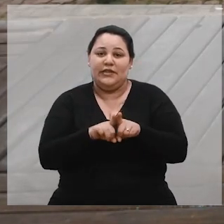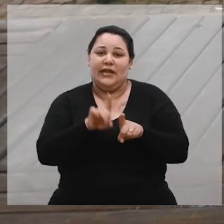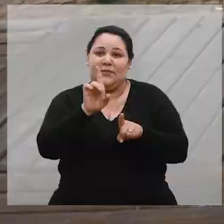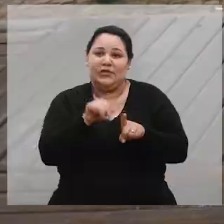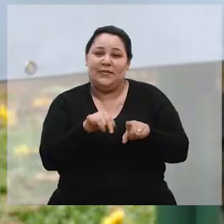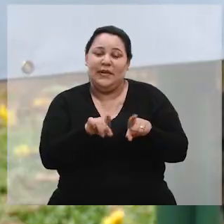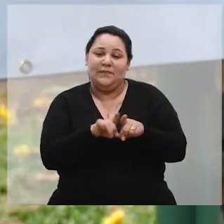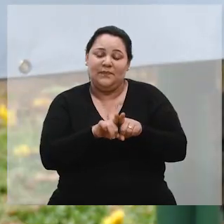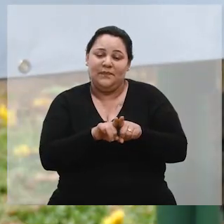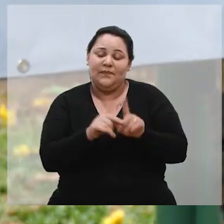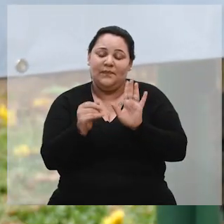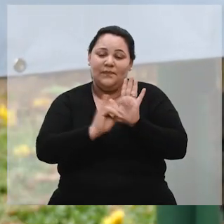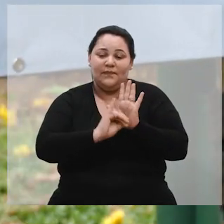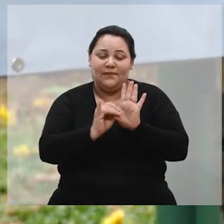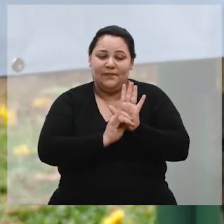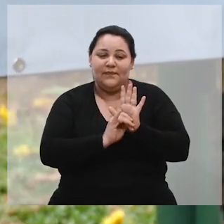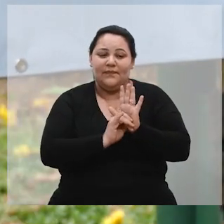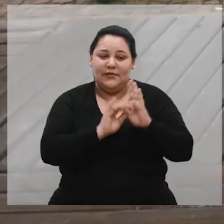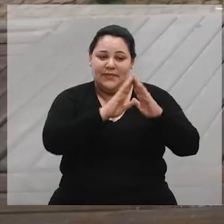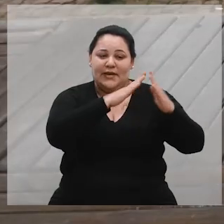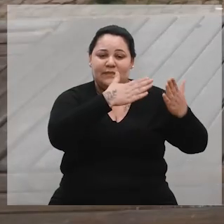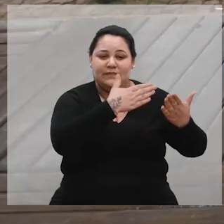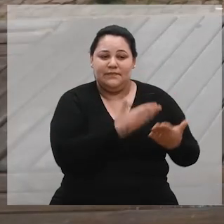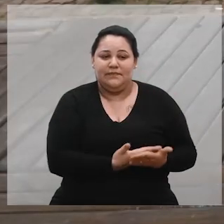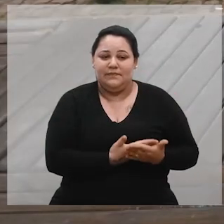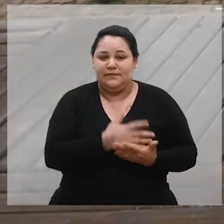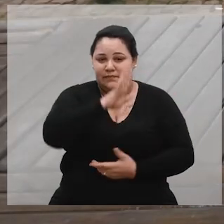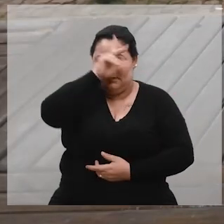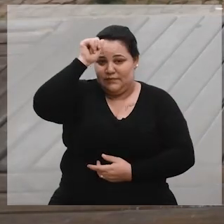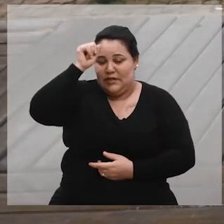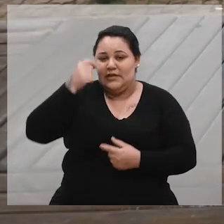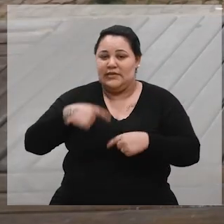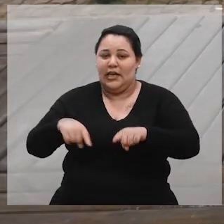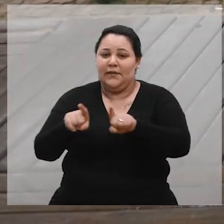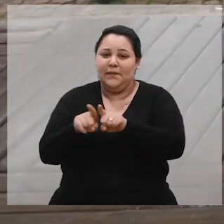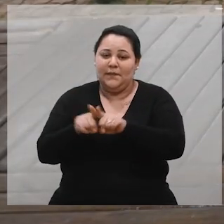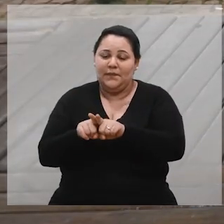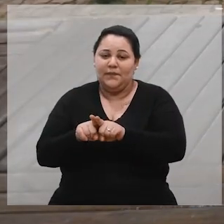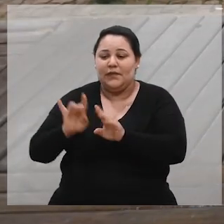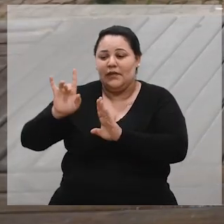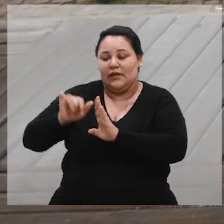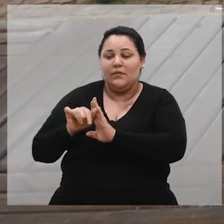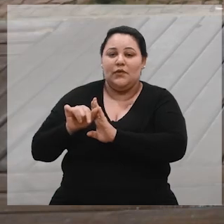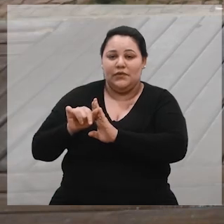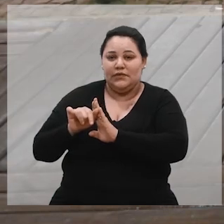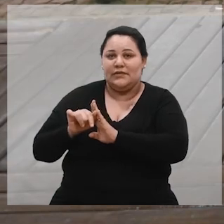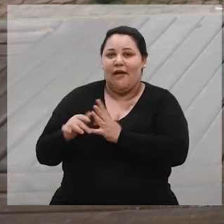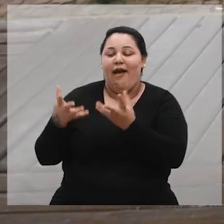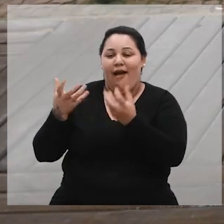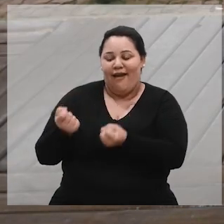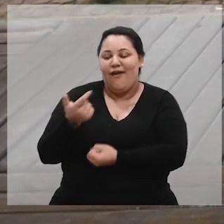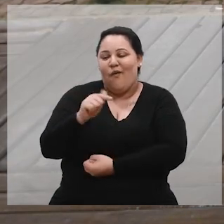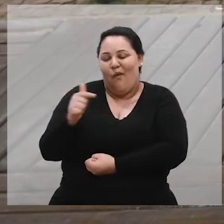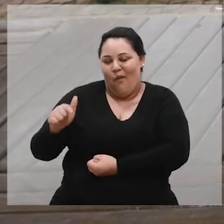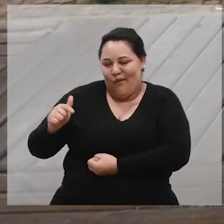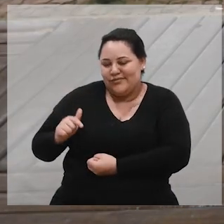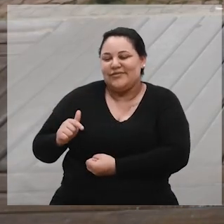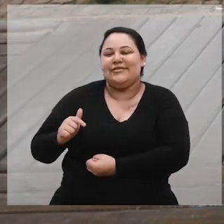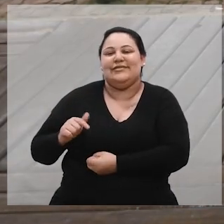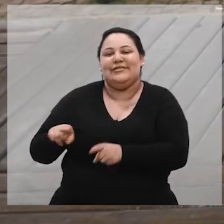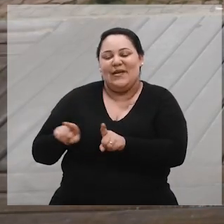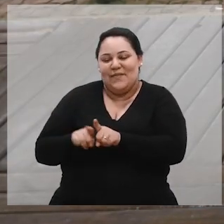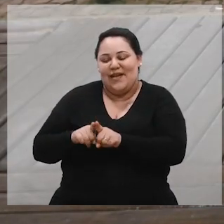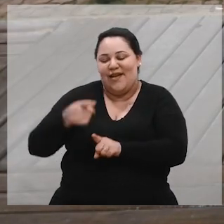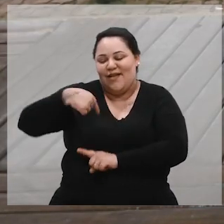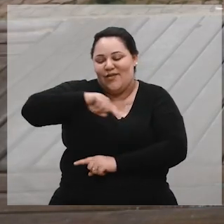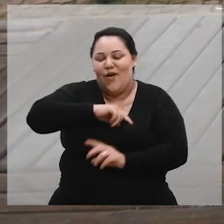bibliotecas comunitárias e as escolas, né, do município. E depois, né, oxalá permita ganhem outras edições, né, para que a